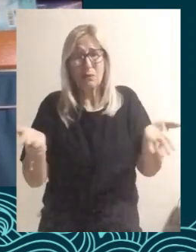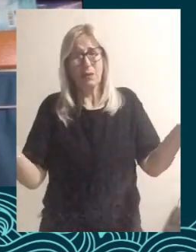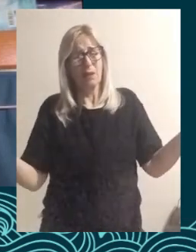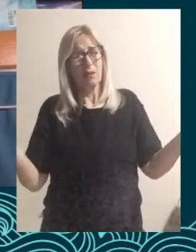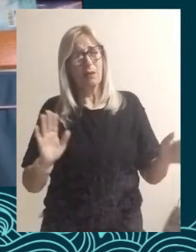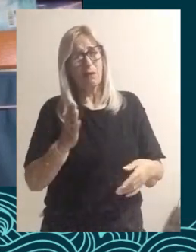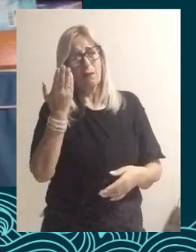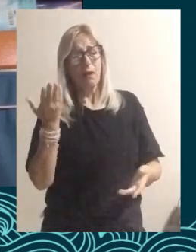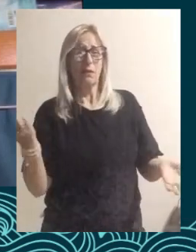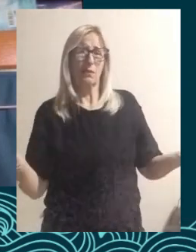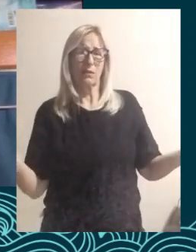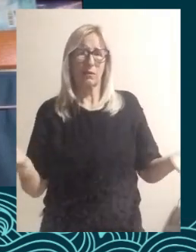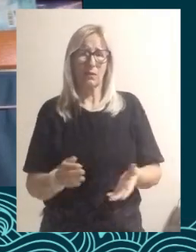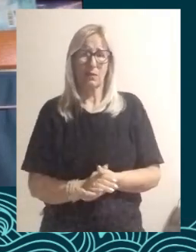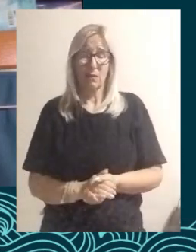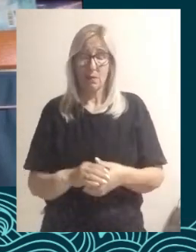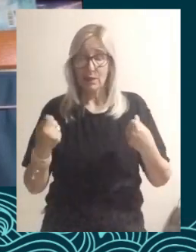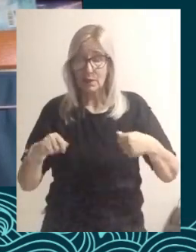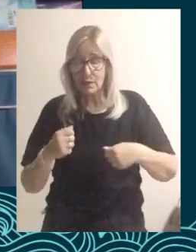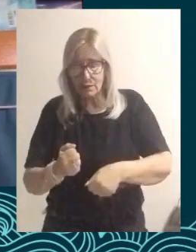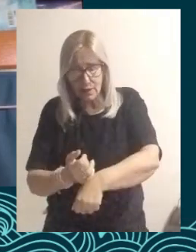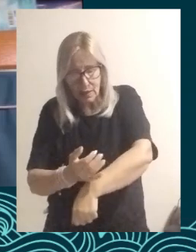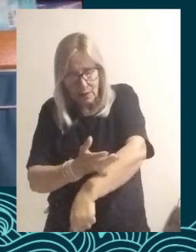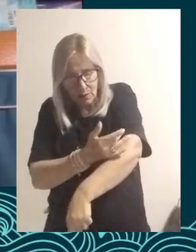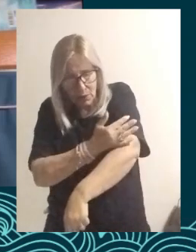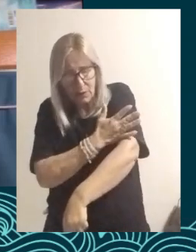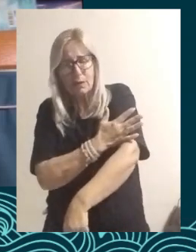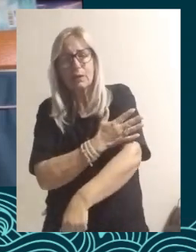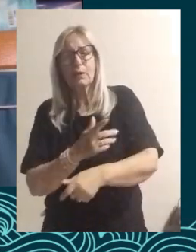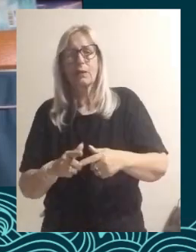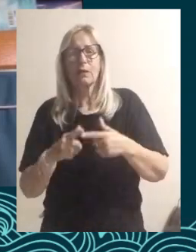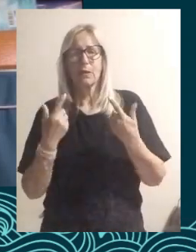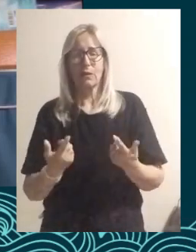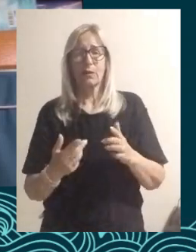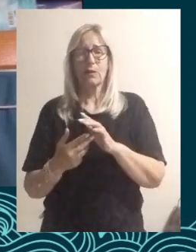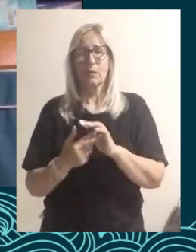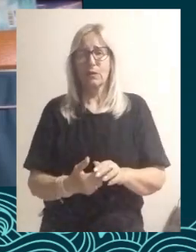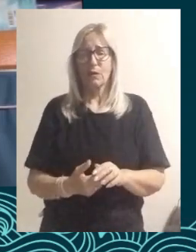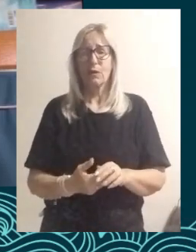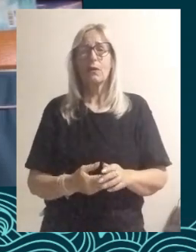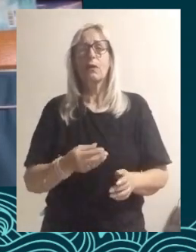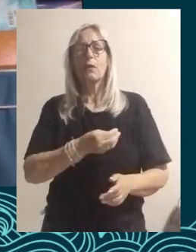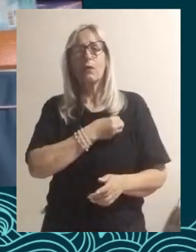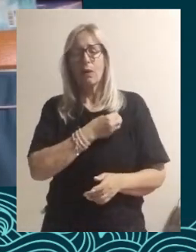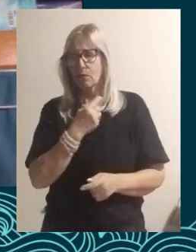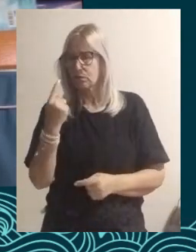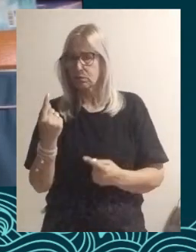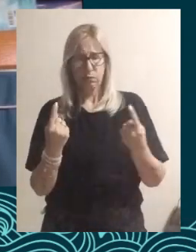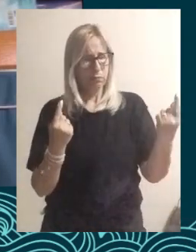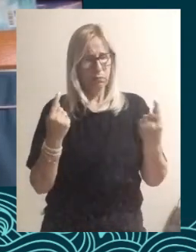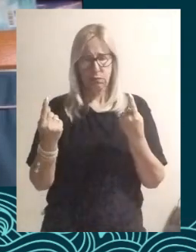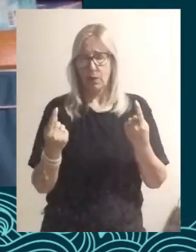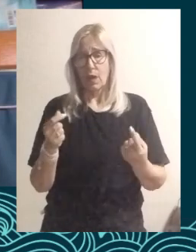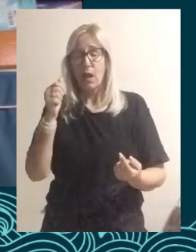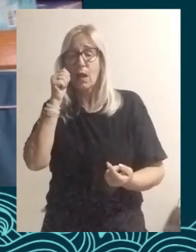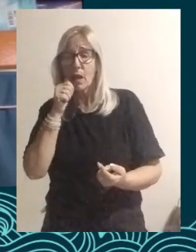fingimento. Então a gente precisa poder ter a oportunidade de entrar em contato com as emoções. Também a gente está numa sociedade que é muito individualista, é sempre